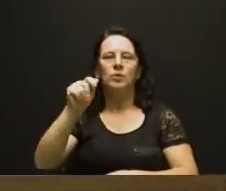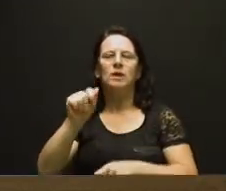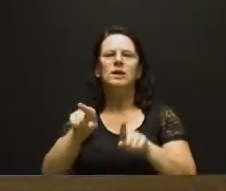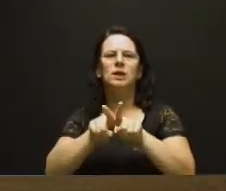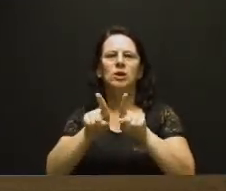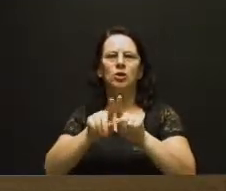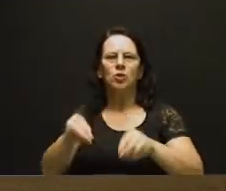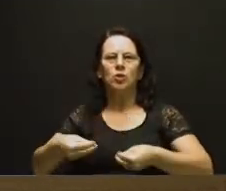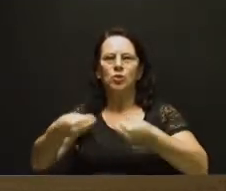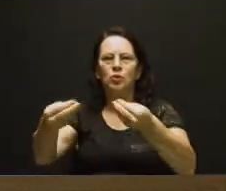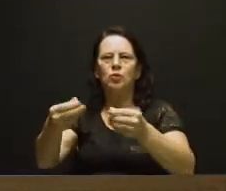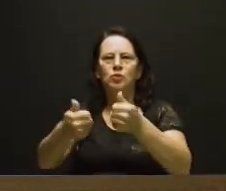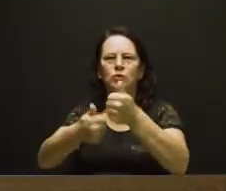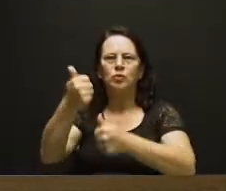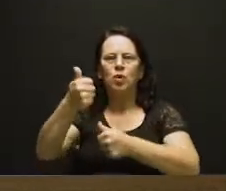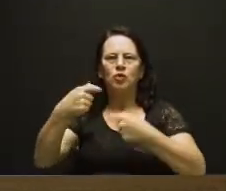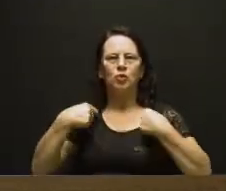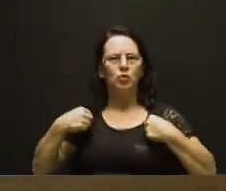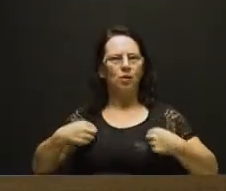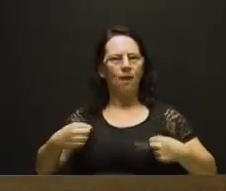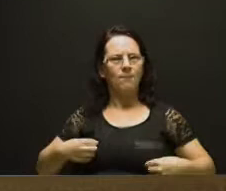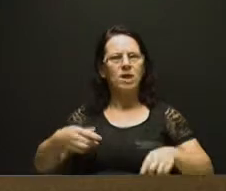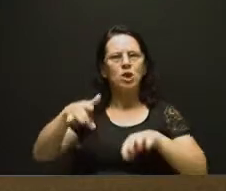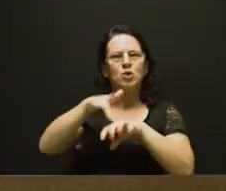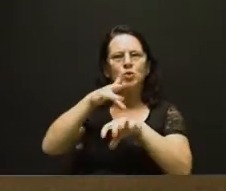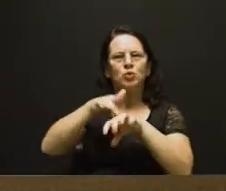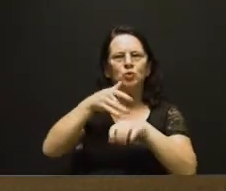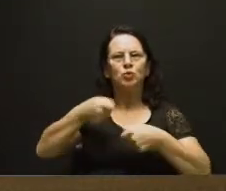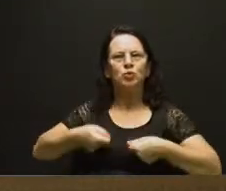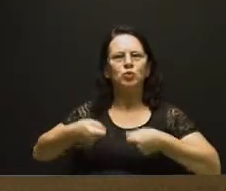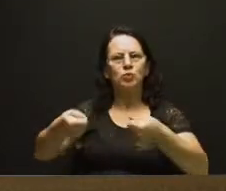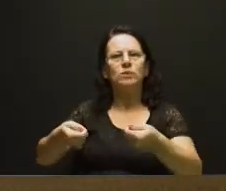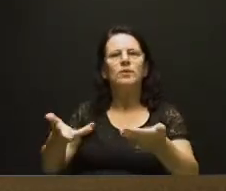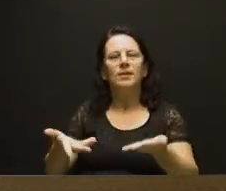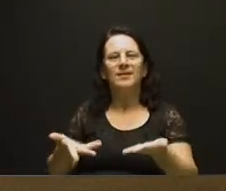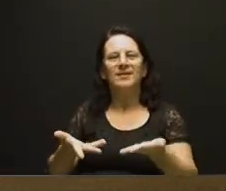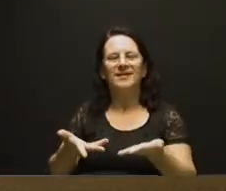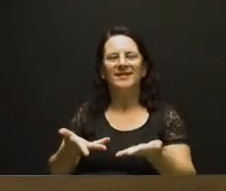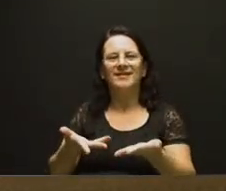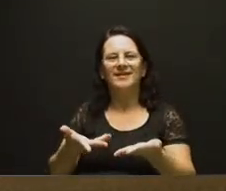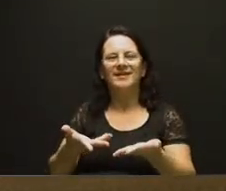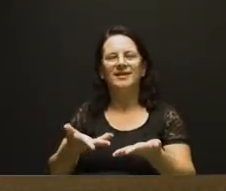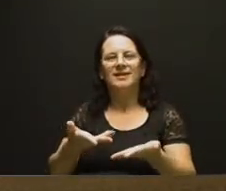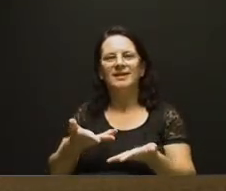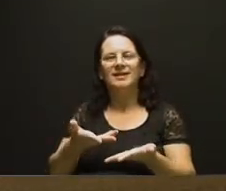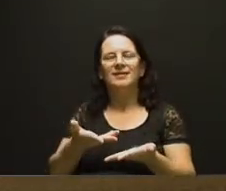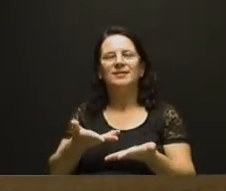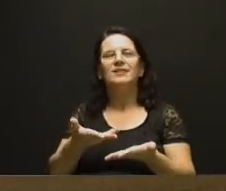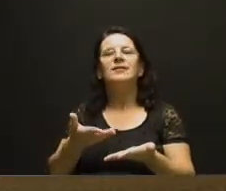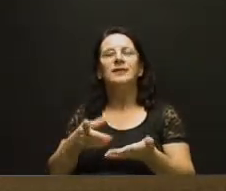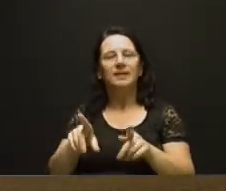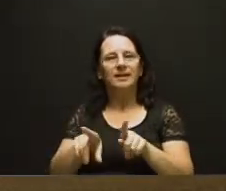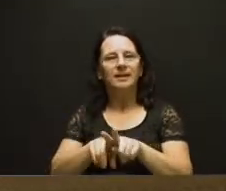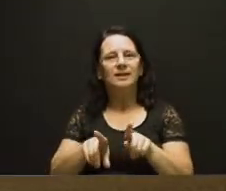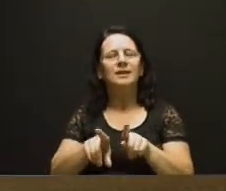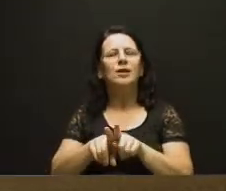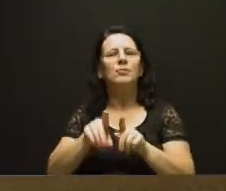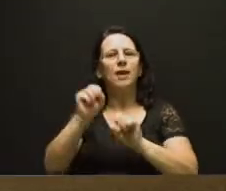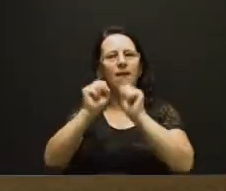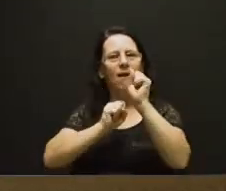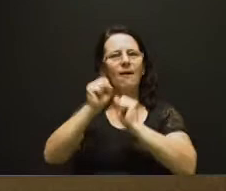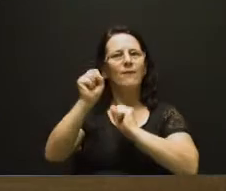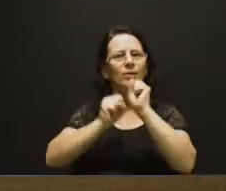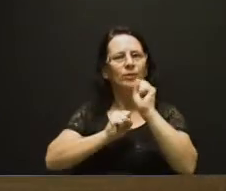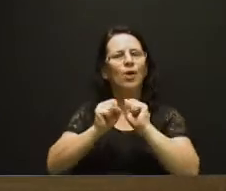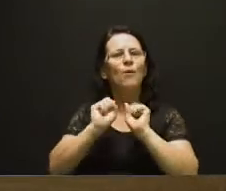camisas problema de um ano patrocinado pela e 12 causa do portador de necessidade especial também indústria pode participar